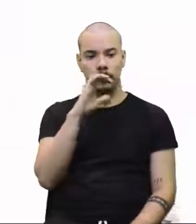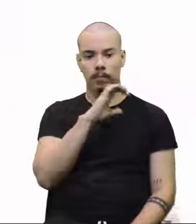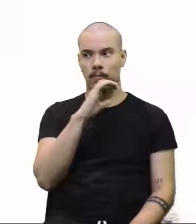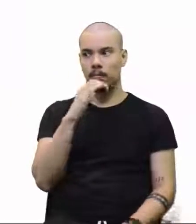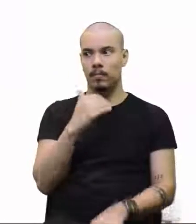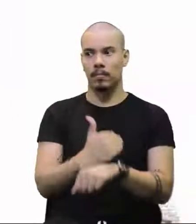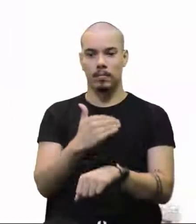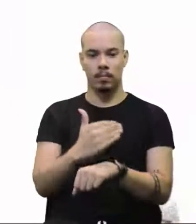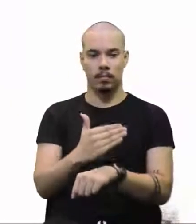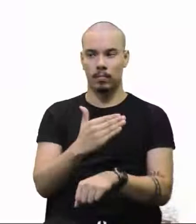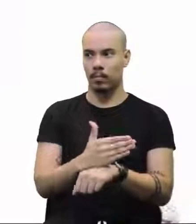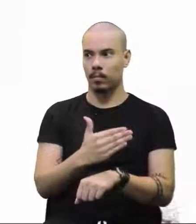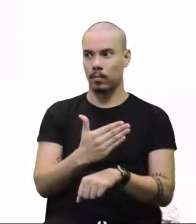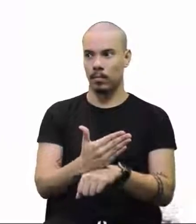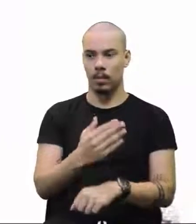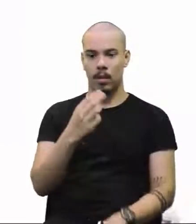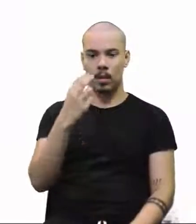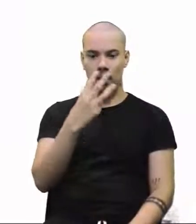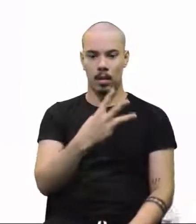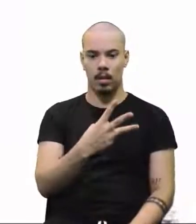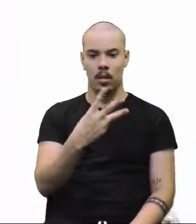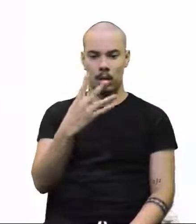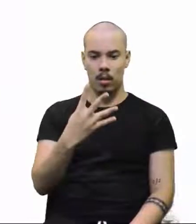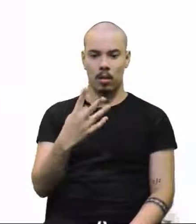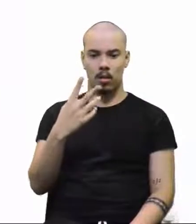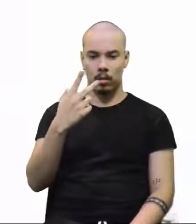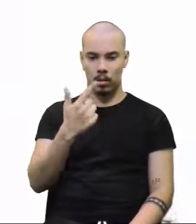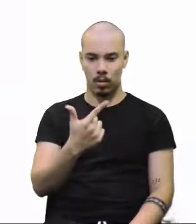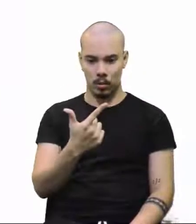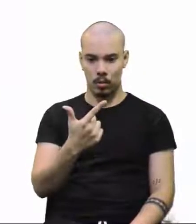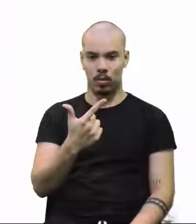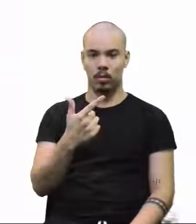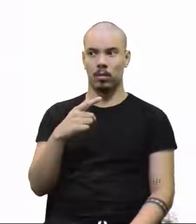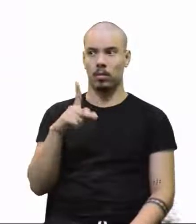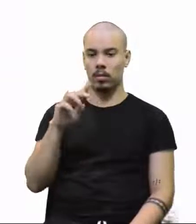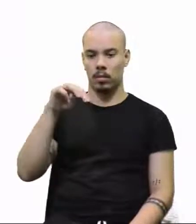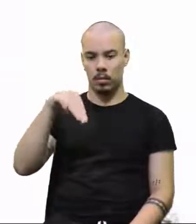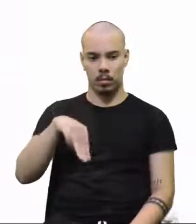de 342 km por hora.